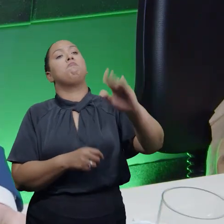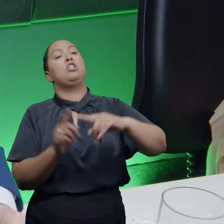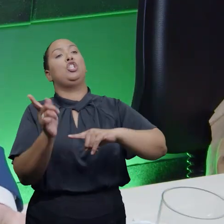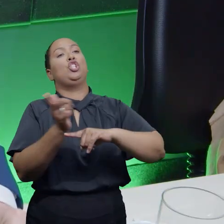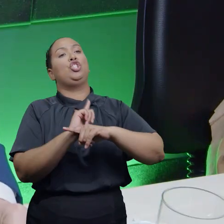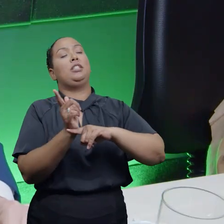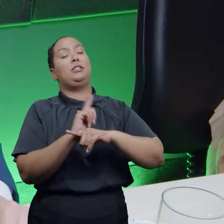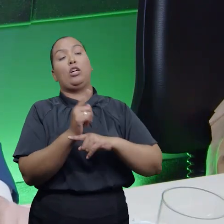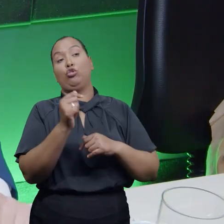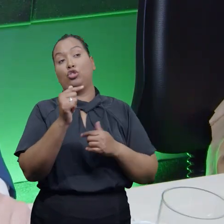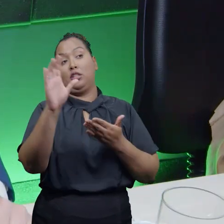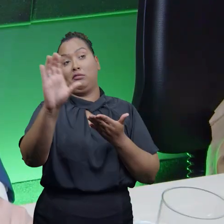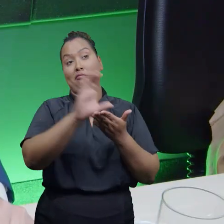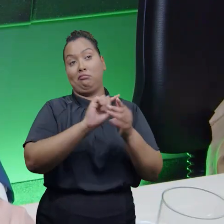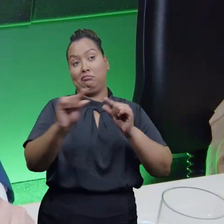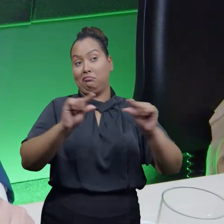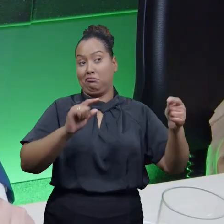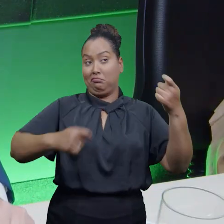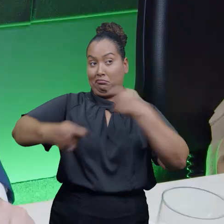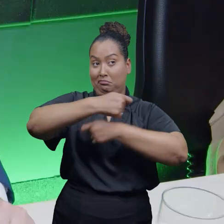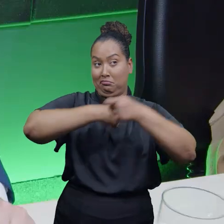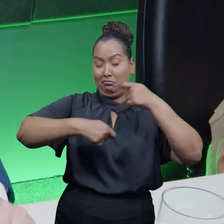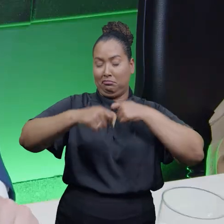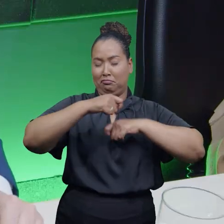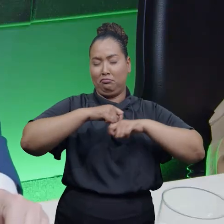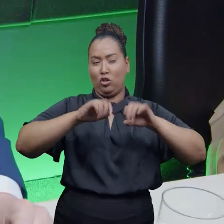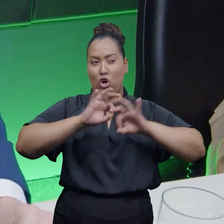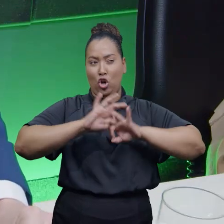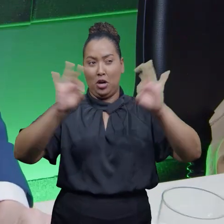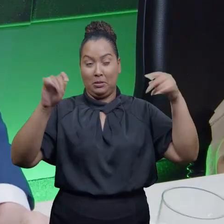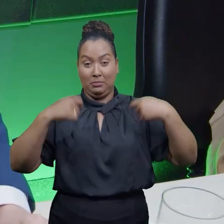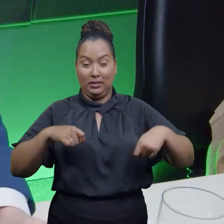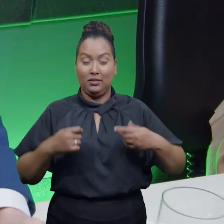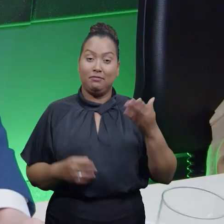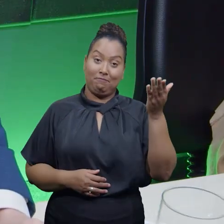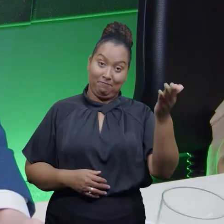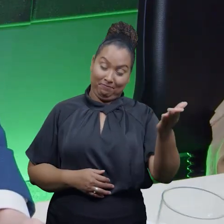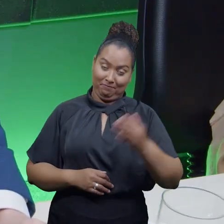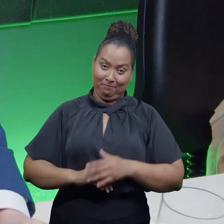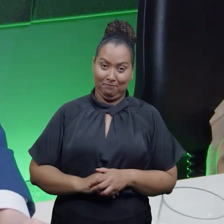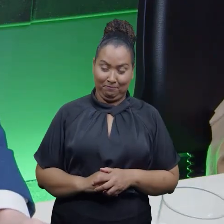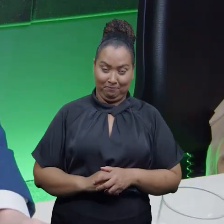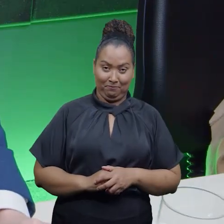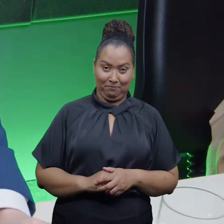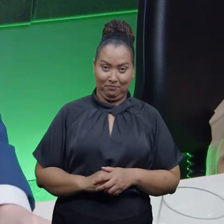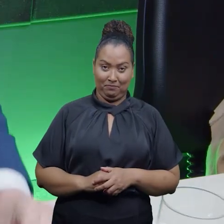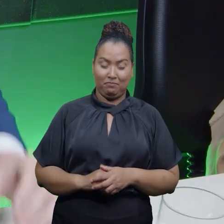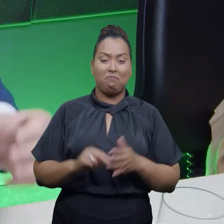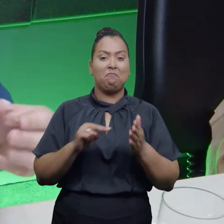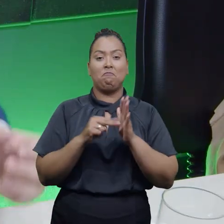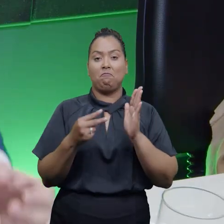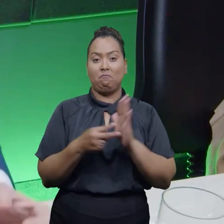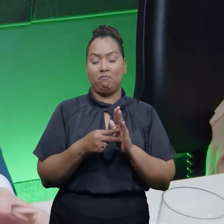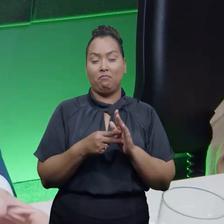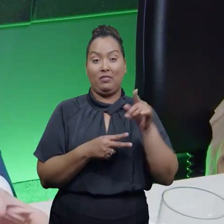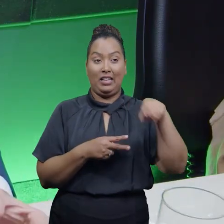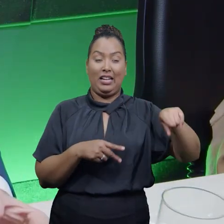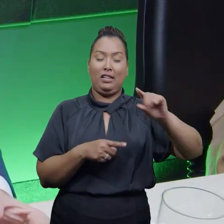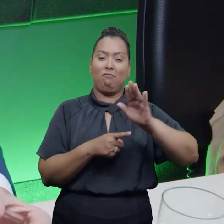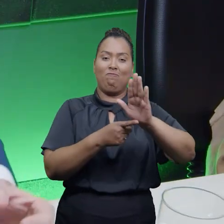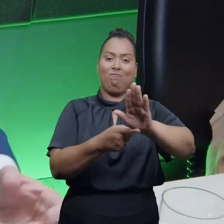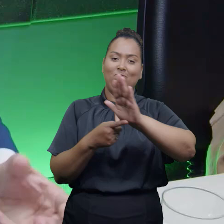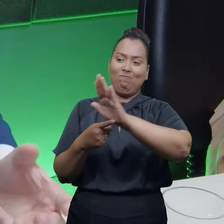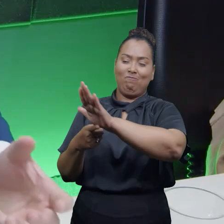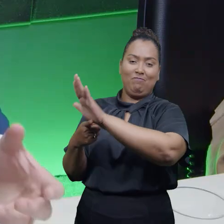que ele faça uma boa administração pública. Então, que ele equipe de forma adequada essas